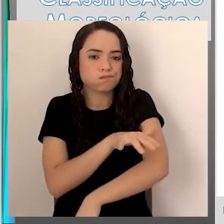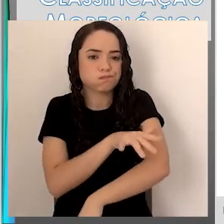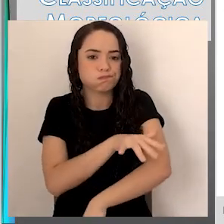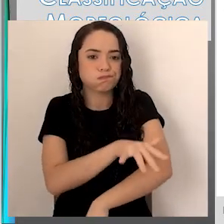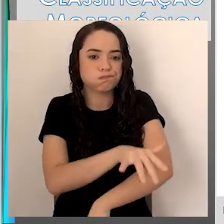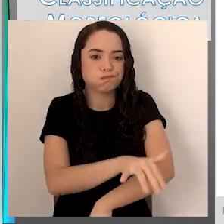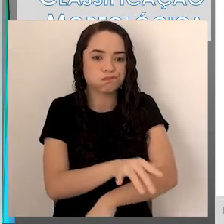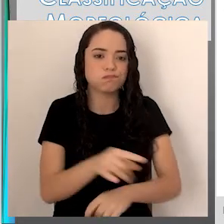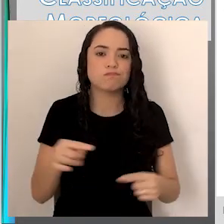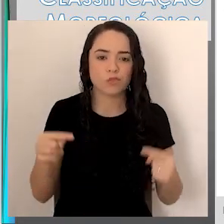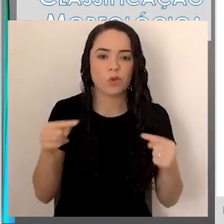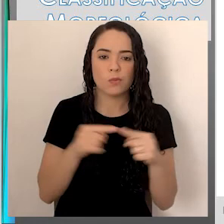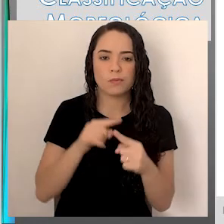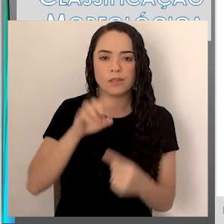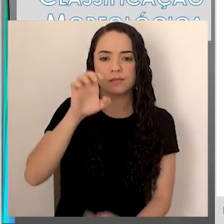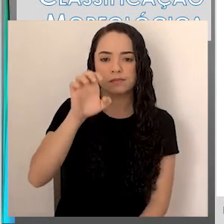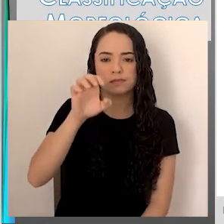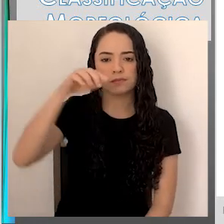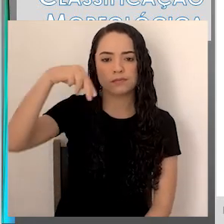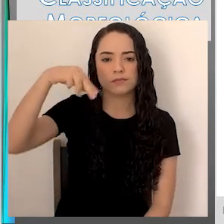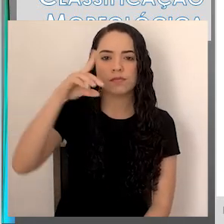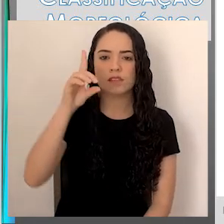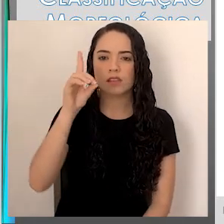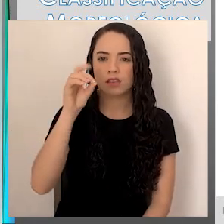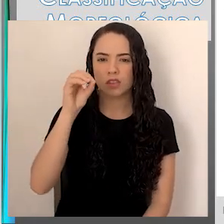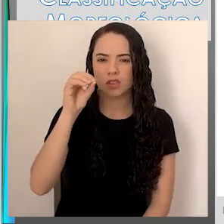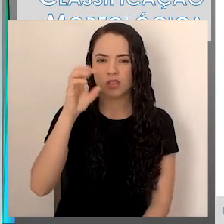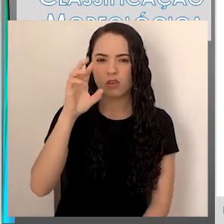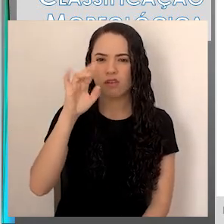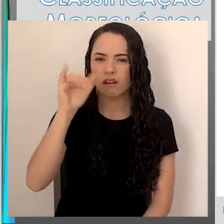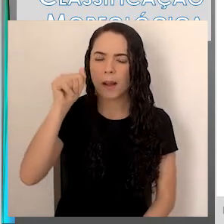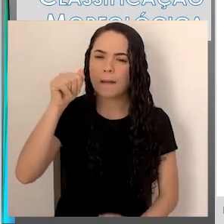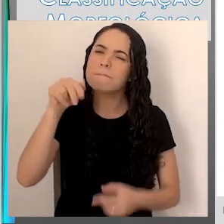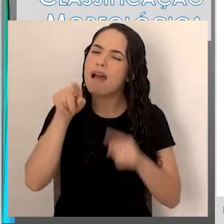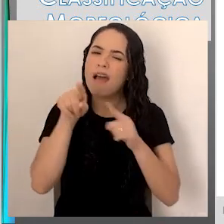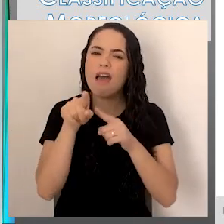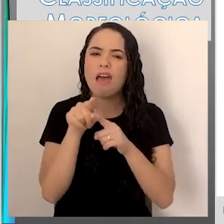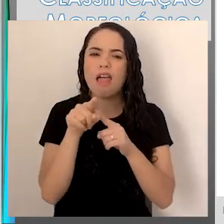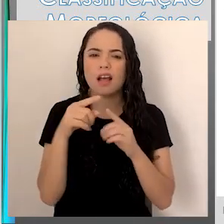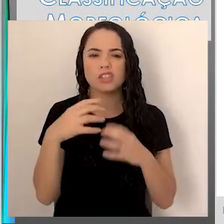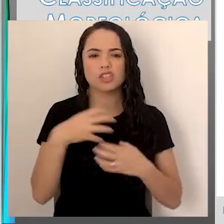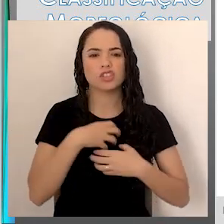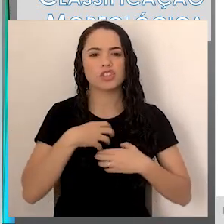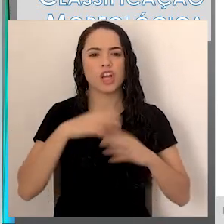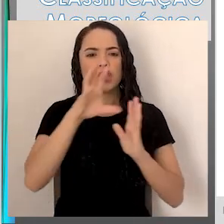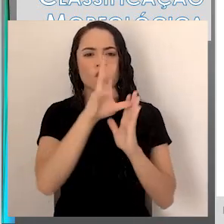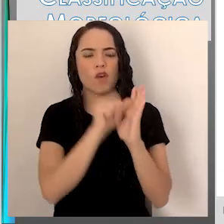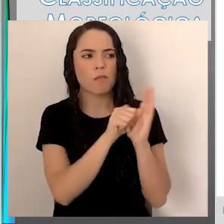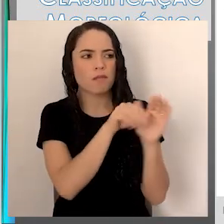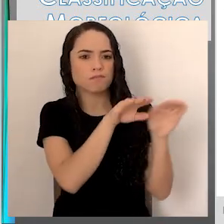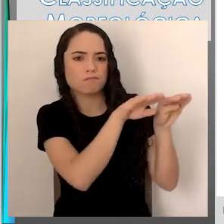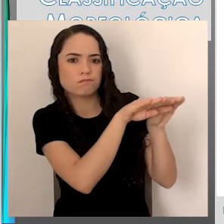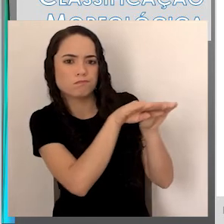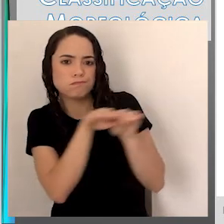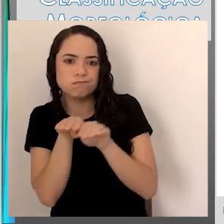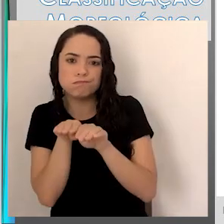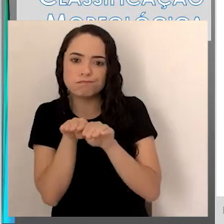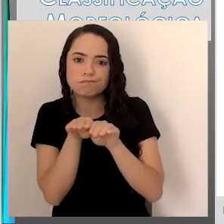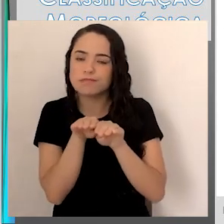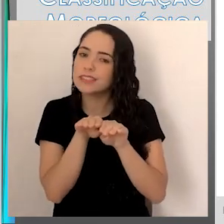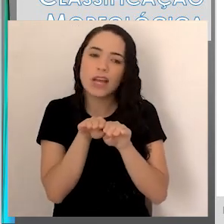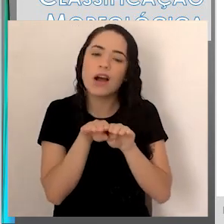endócrina. As glândulas endócrinas geralmente não têm uma morfologia idêntica padrão. Tipicamente são